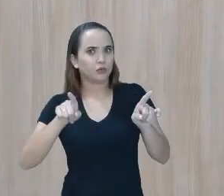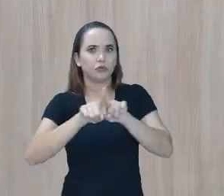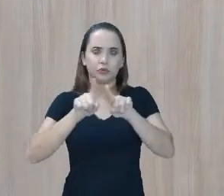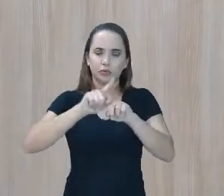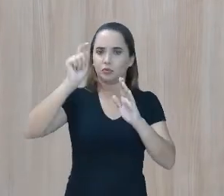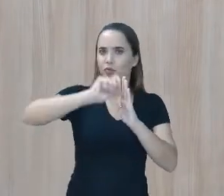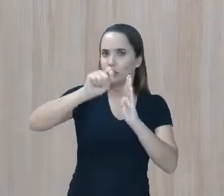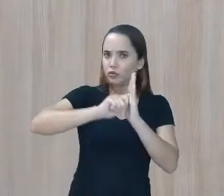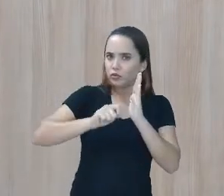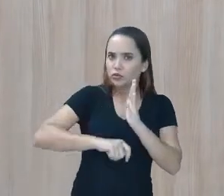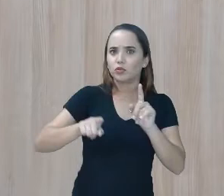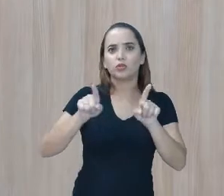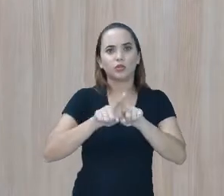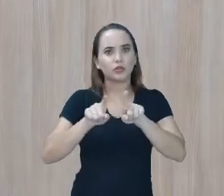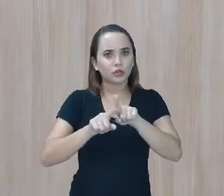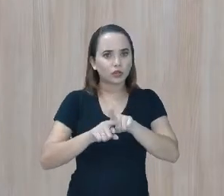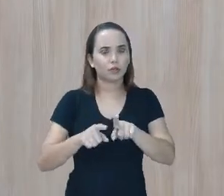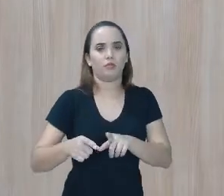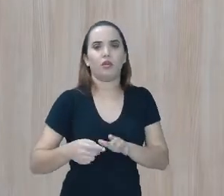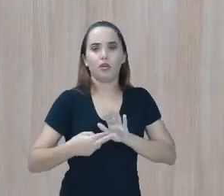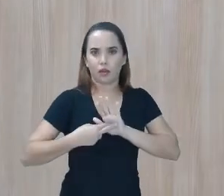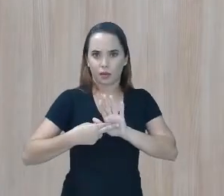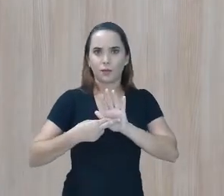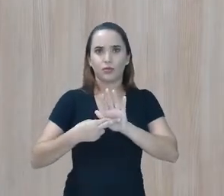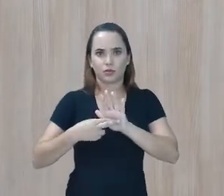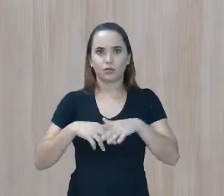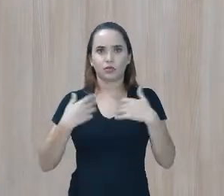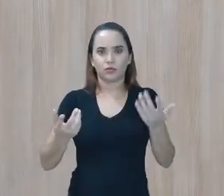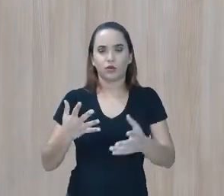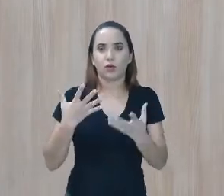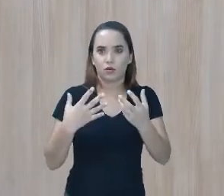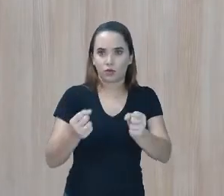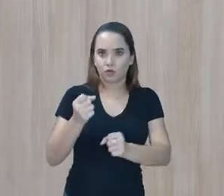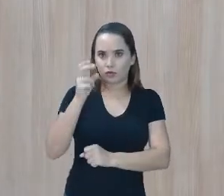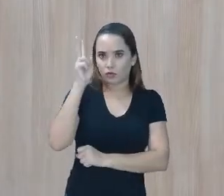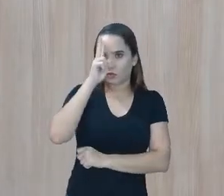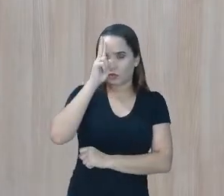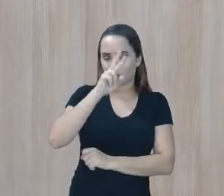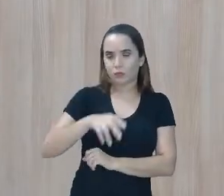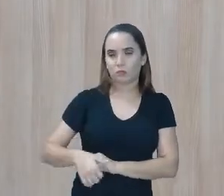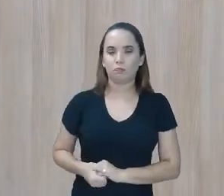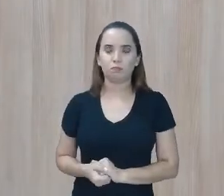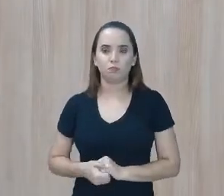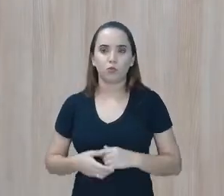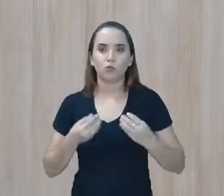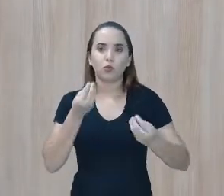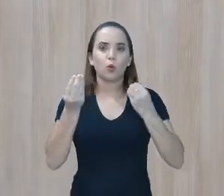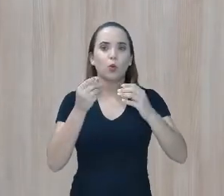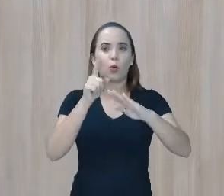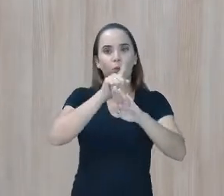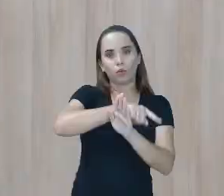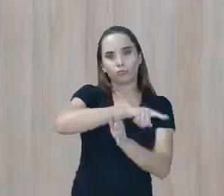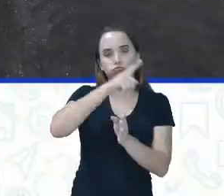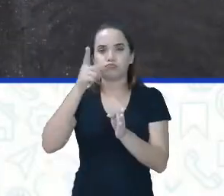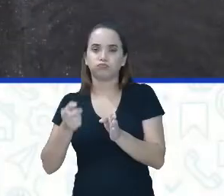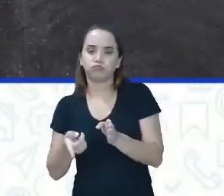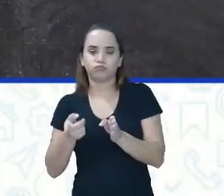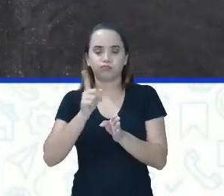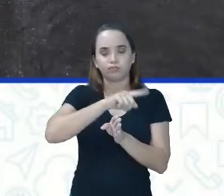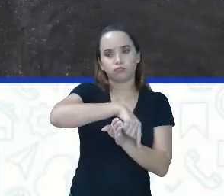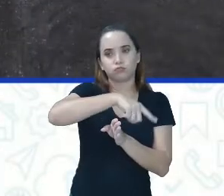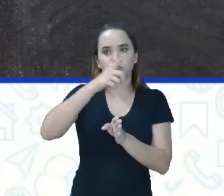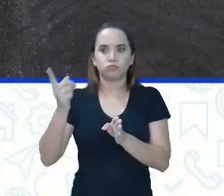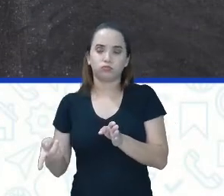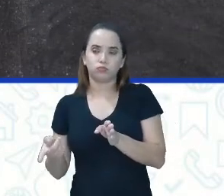a escrita do número decimal. Então, vamos relembrar aqui como é que a gente pode fazer, ou seja, como é que eu transformo uma